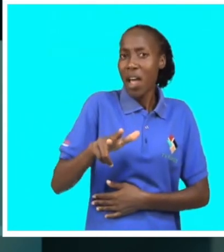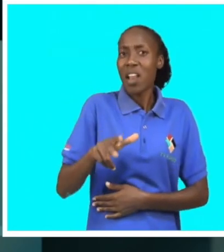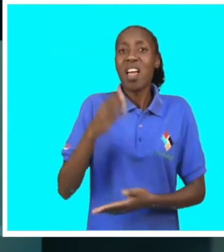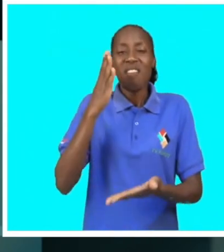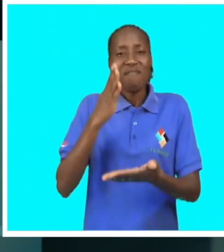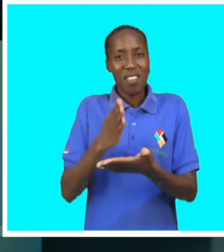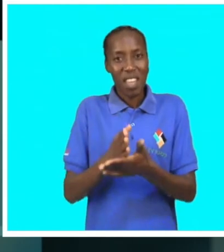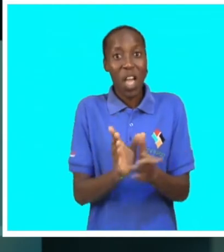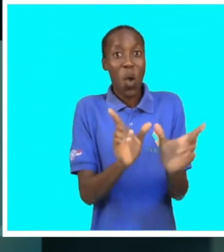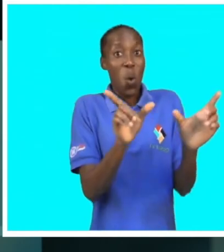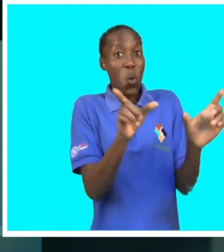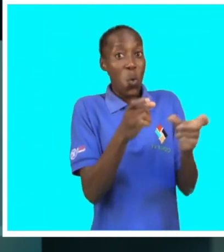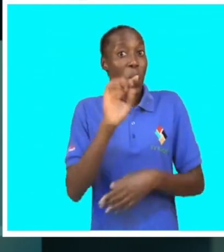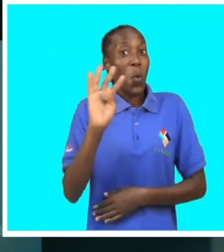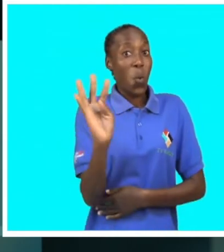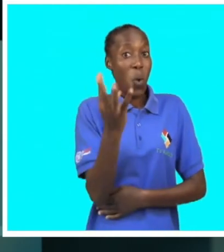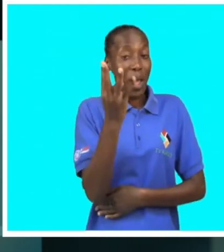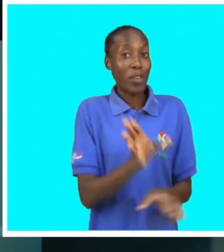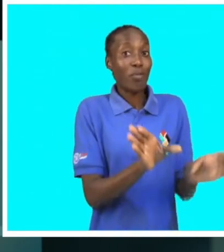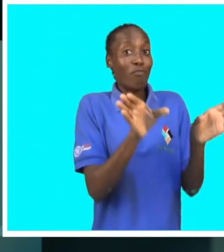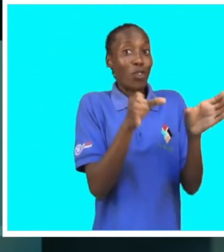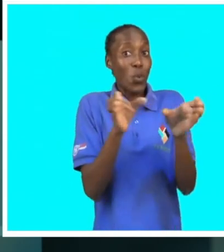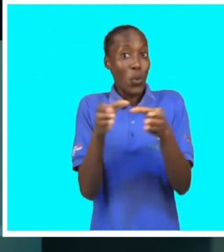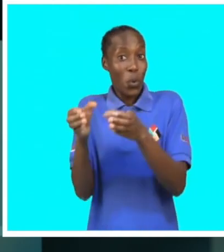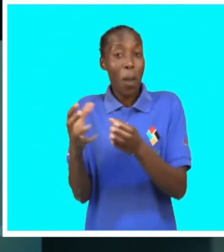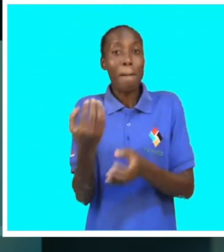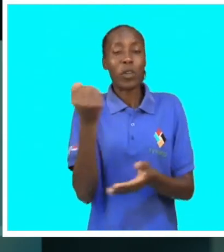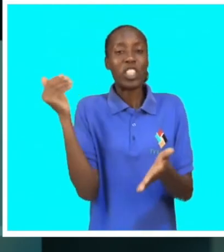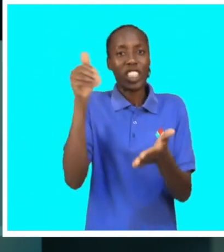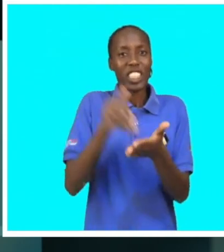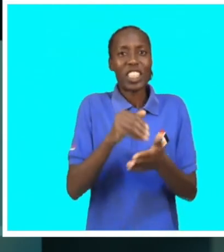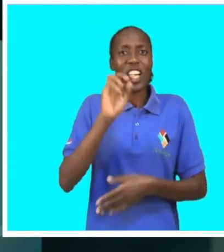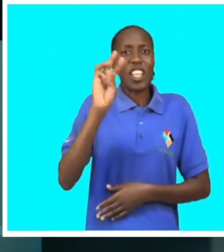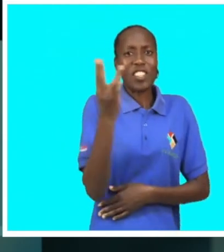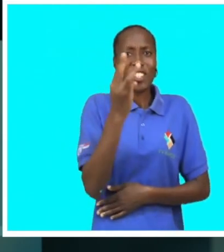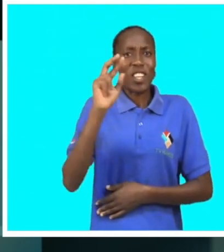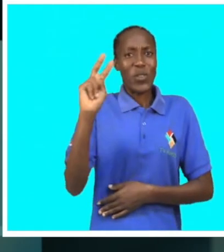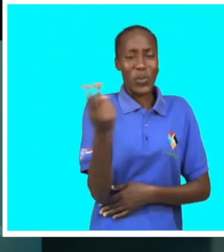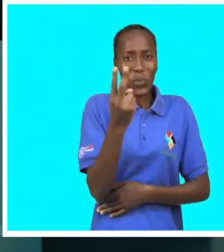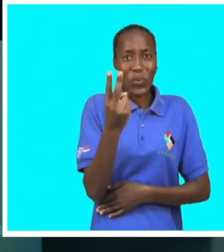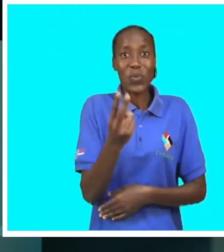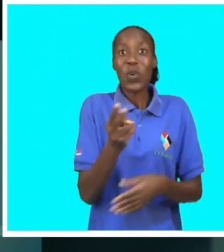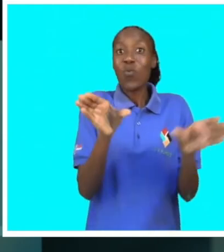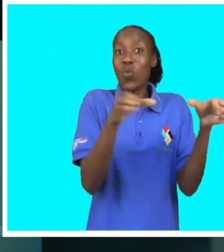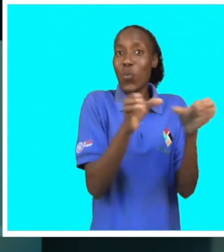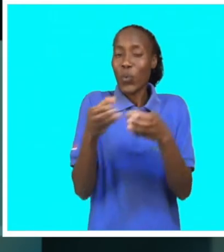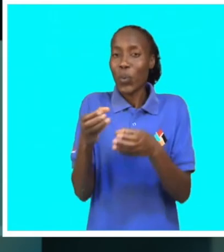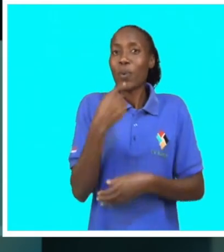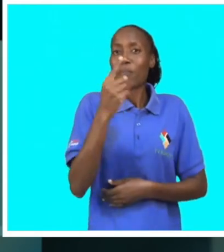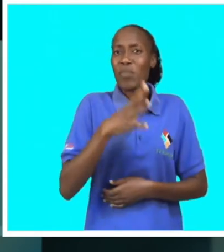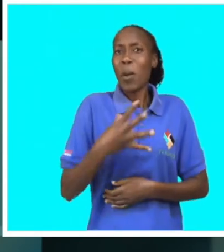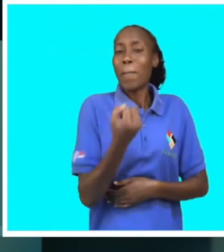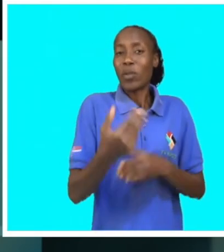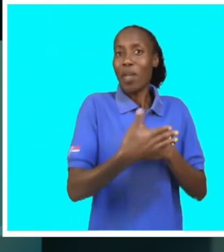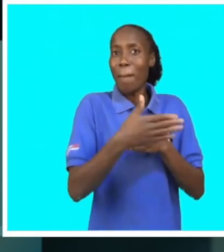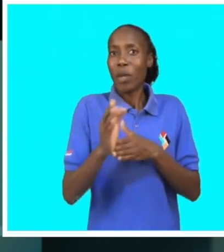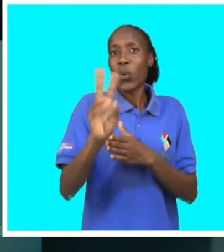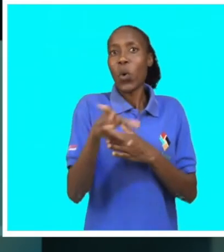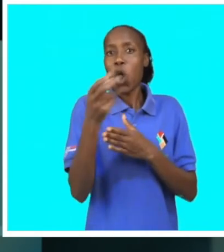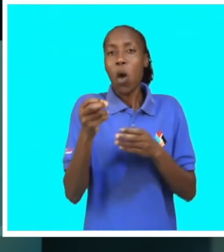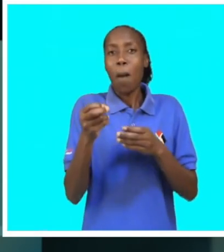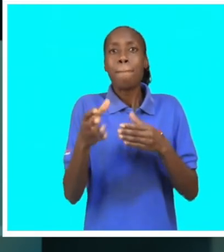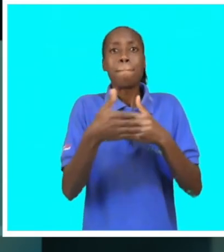que é um clube da quarta divisão, mas da quarta divisão se pode chegar à terceira, à segunda, à primeira divisão e se podem abrir outras portas para outros campeonatos,